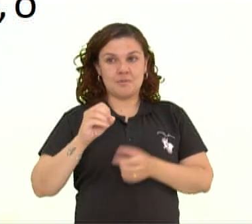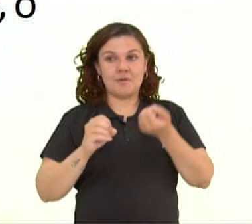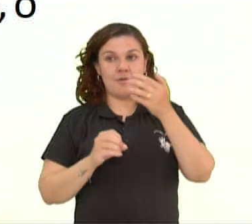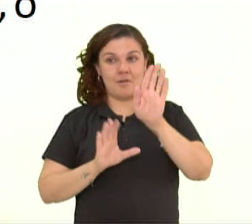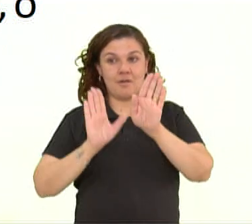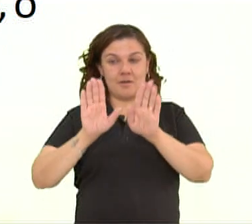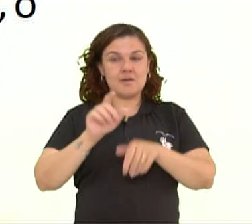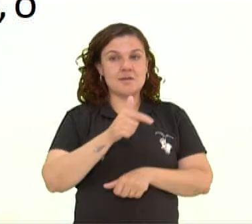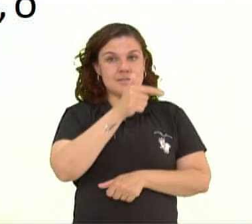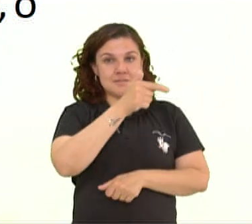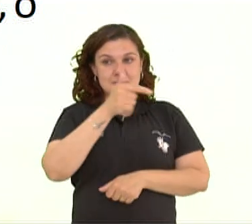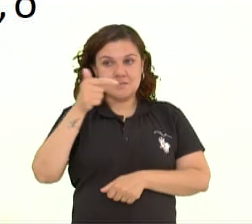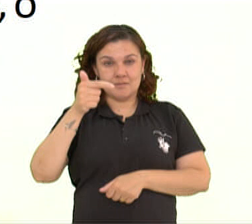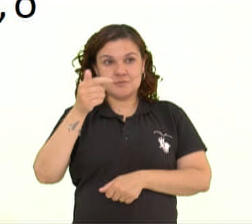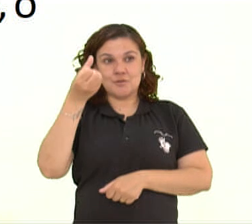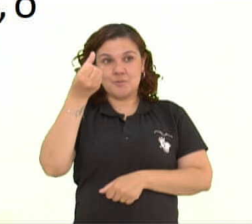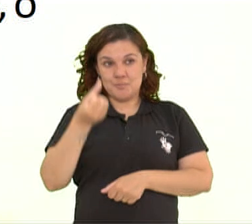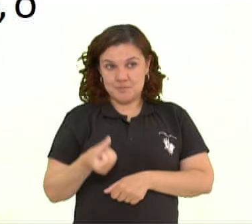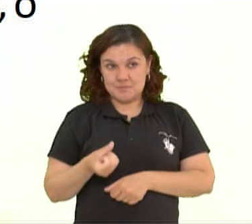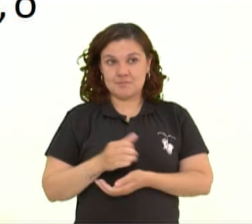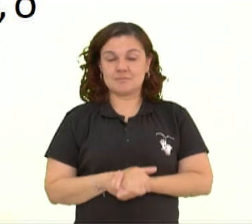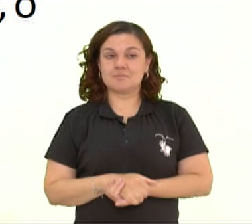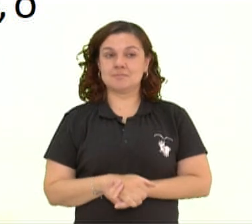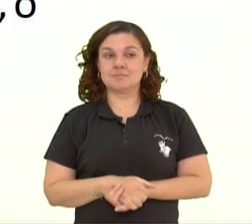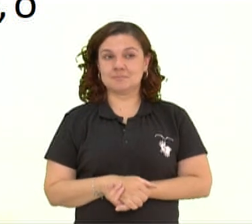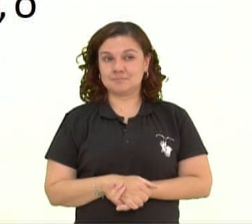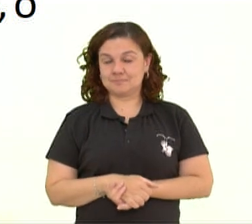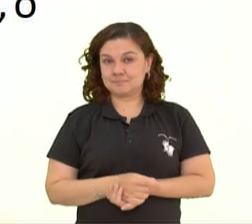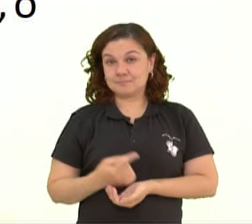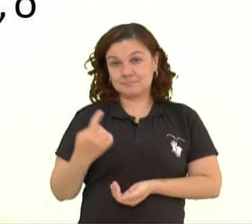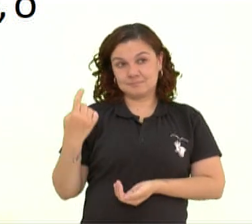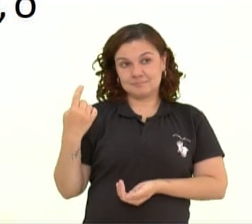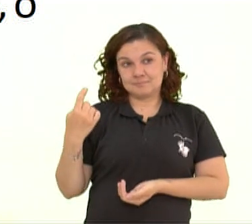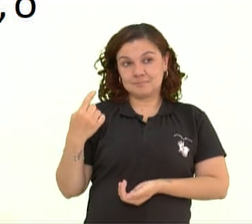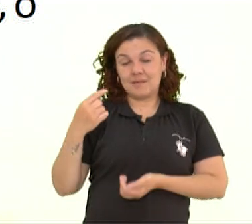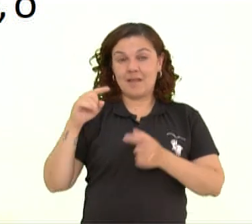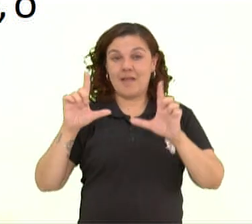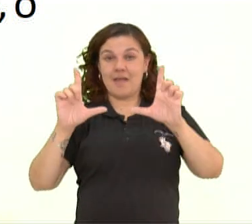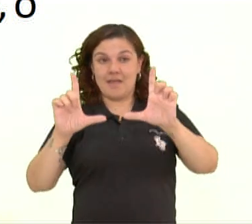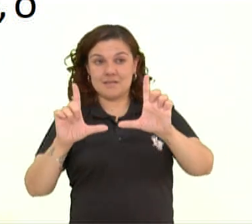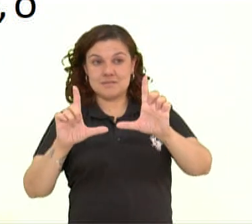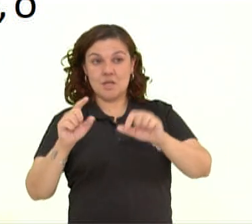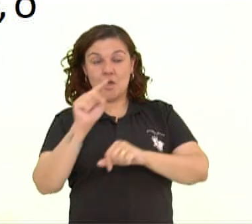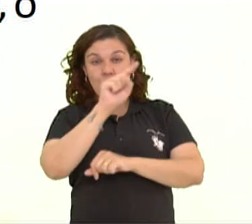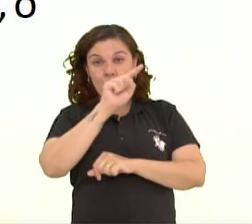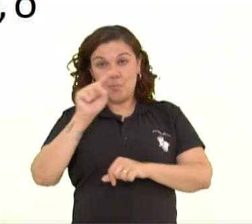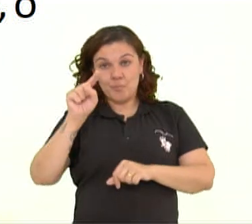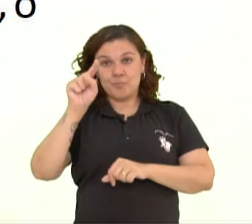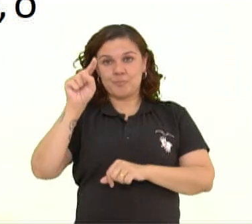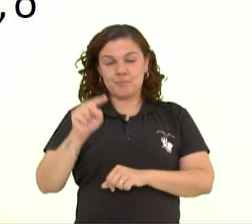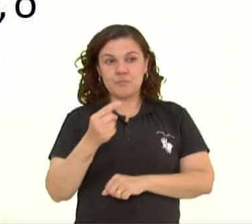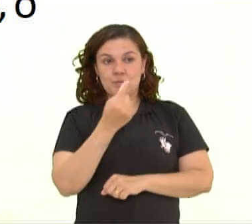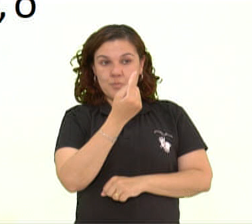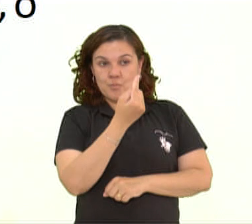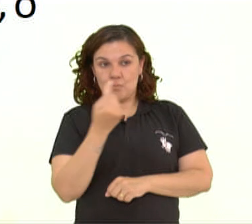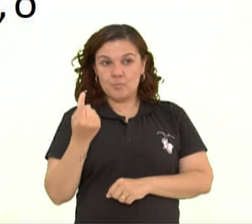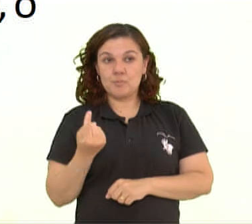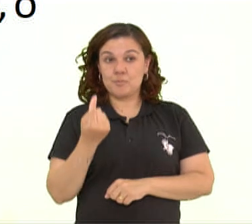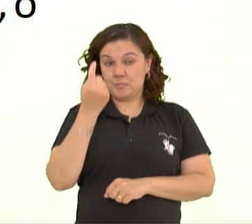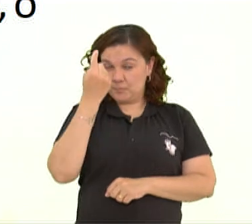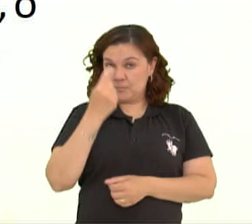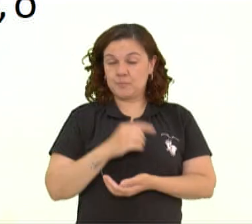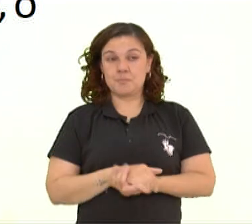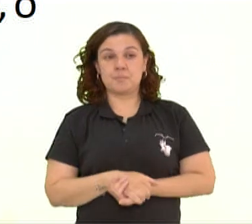mede 6 por 6, então deu 36. Essa lajota aqui, ela mede 1 por 1, dividido em